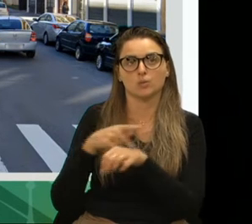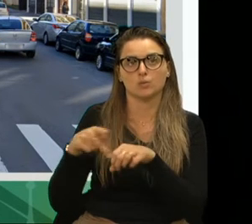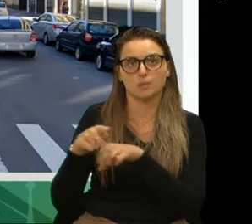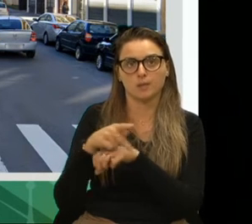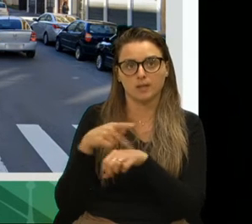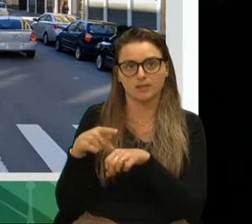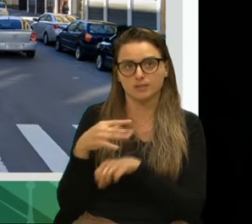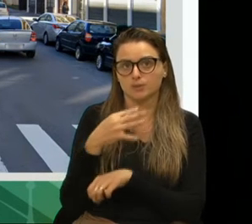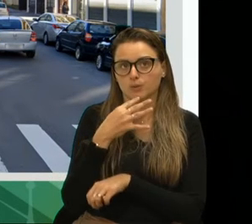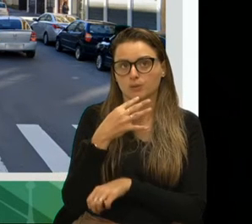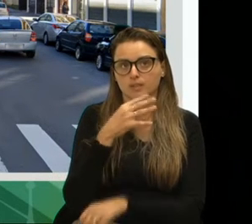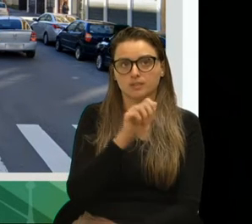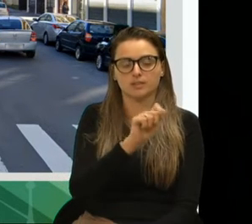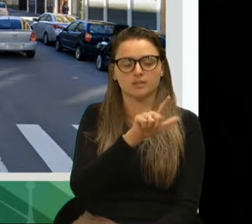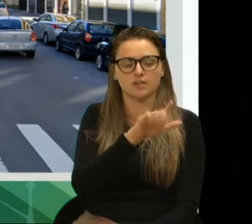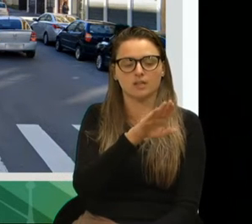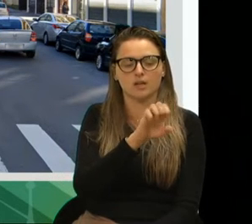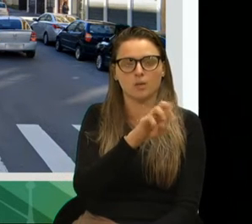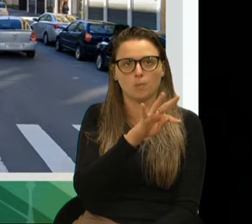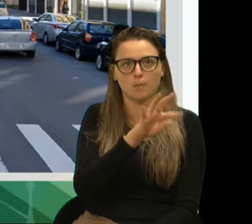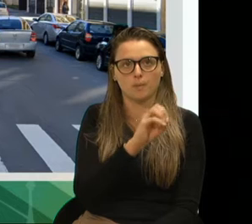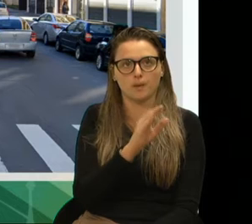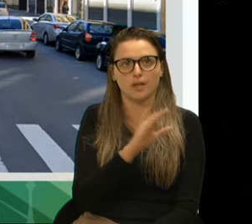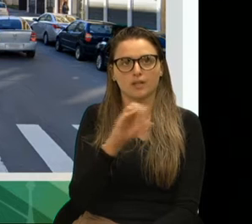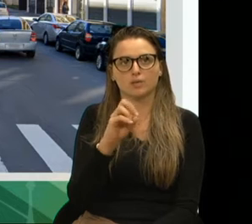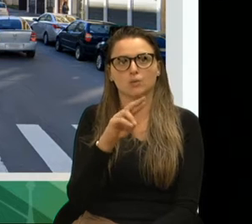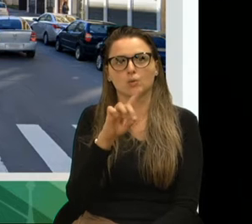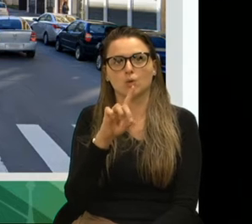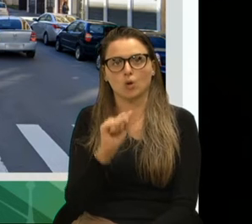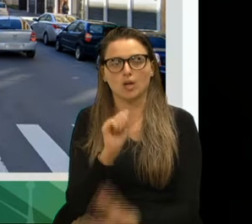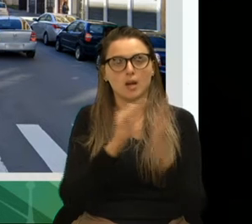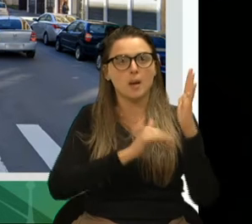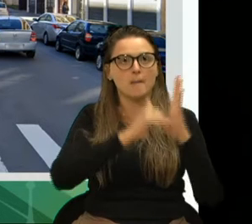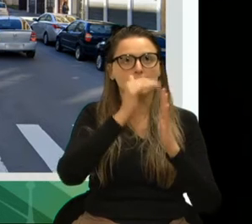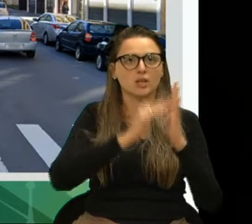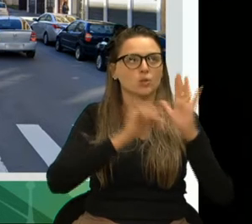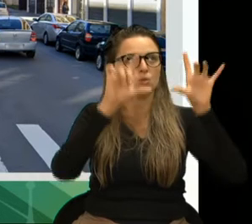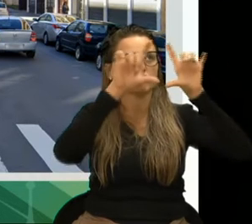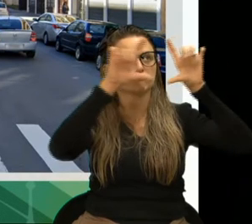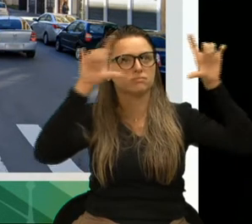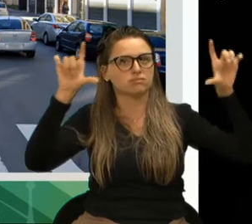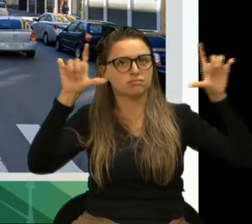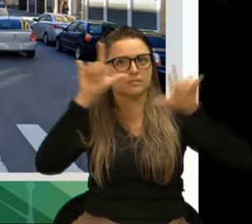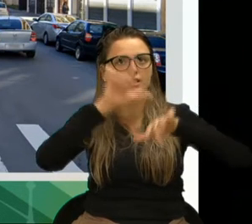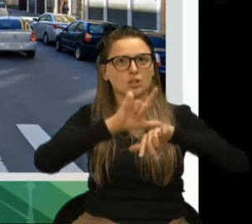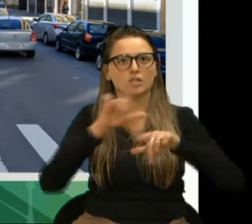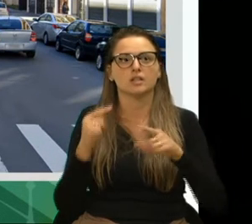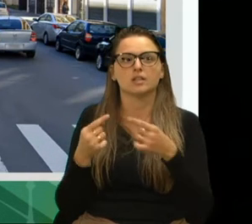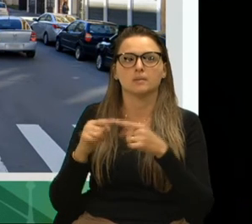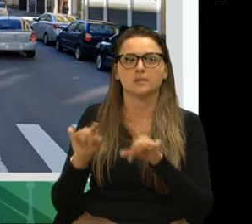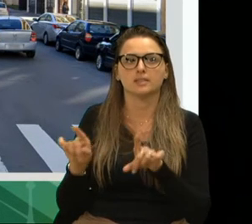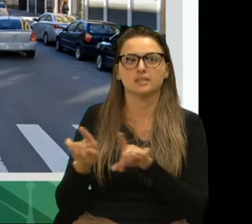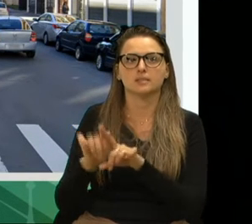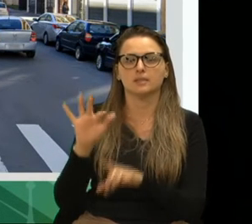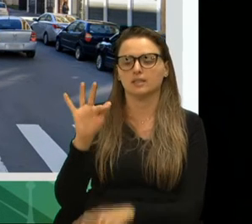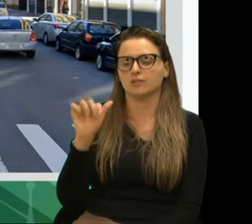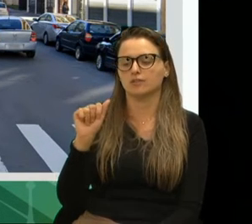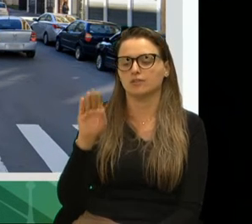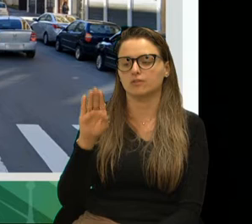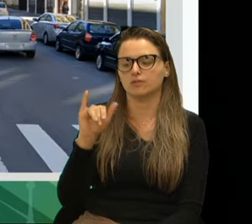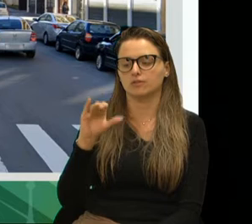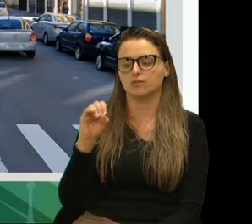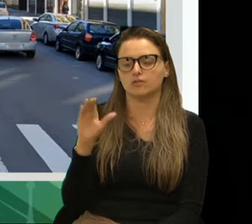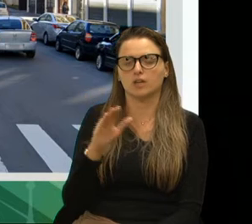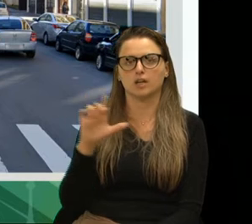que é conhecido pelo Alberto Corda, com painéis urbanos, pinturas em fachadas, mas nós também temos, né, o Fábio Lopes, que é uma